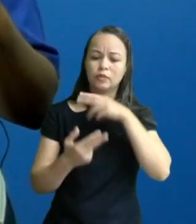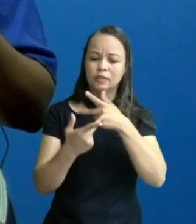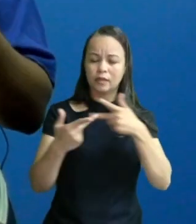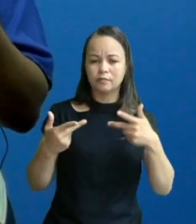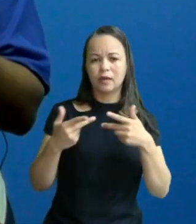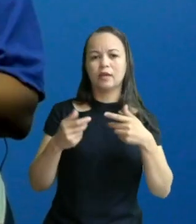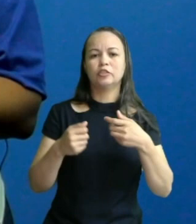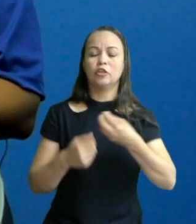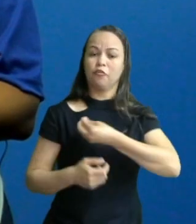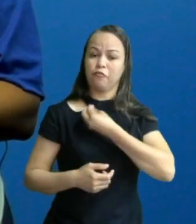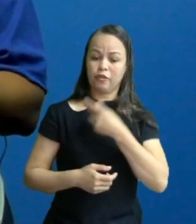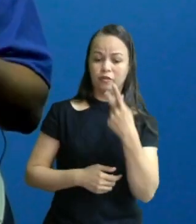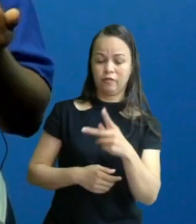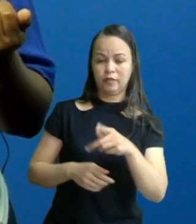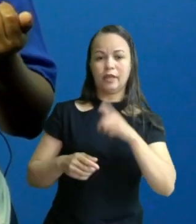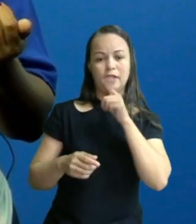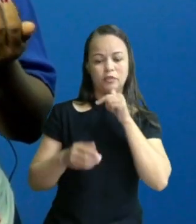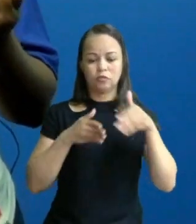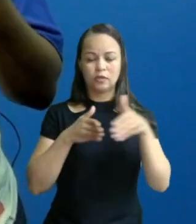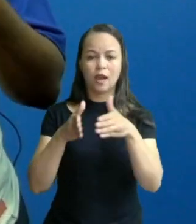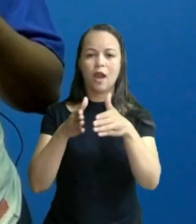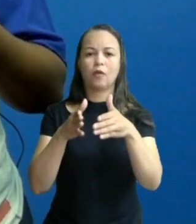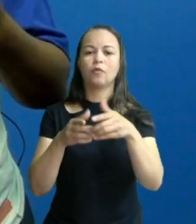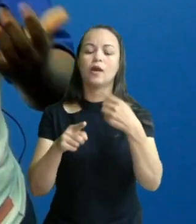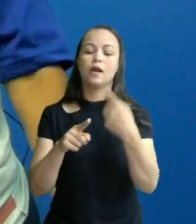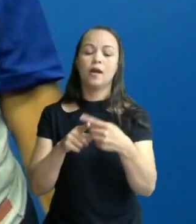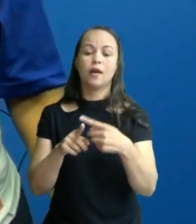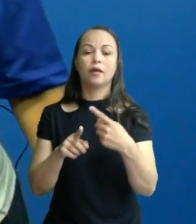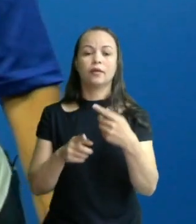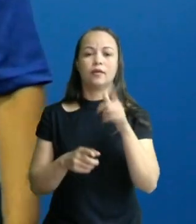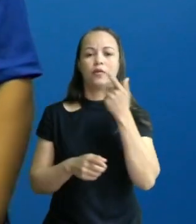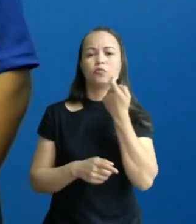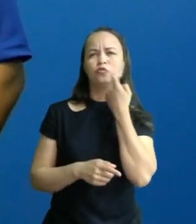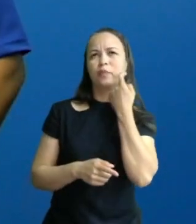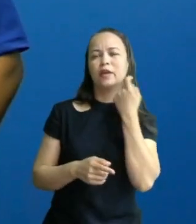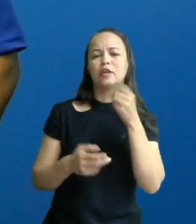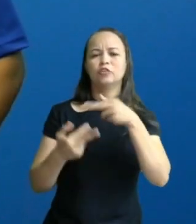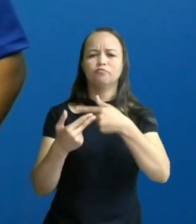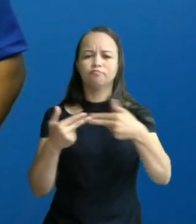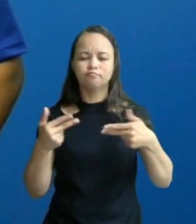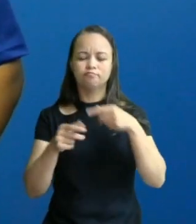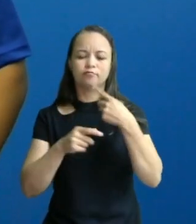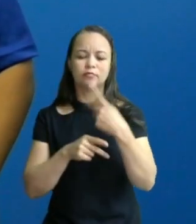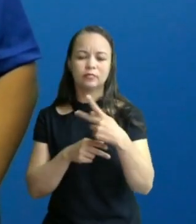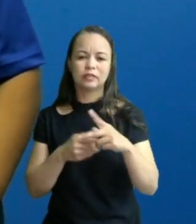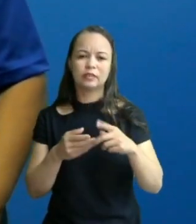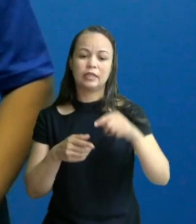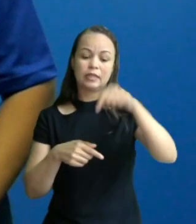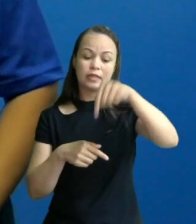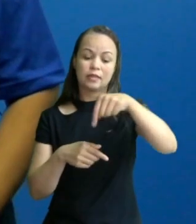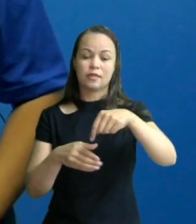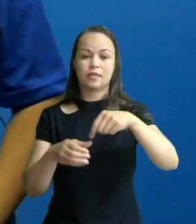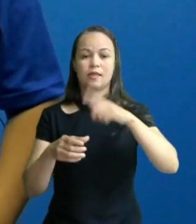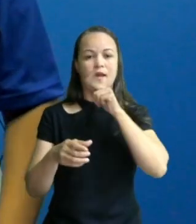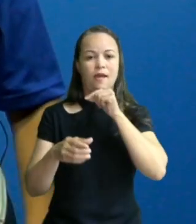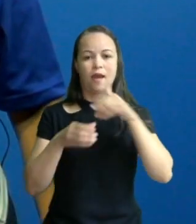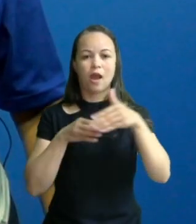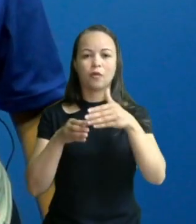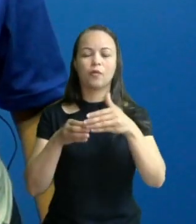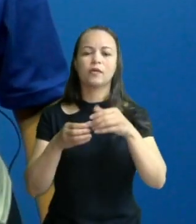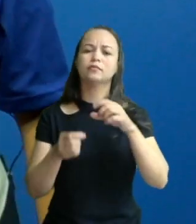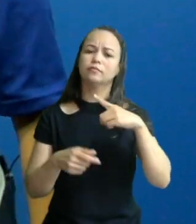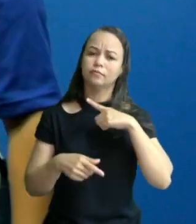vivem, porque dentro da água tem oxigênio que eles usam para sobreviver. Agora vamos ver quais são